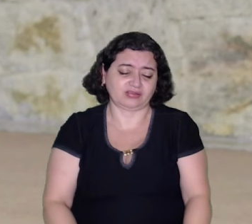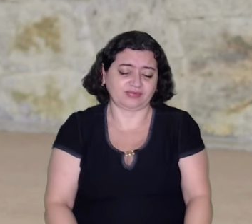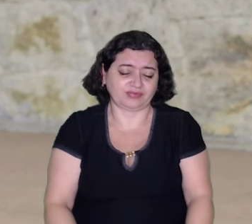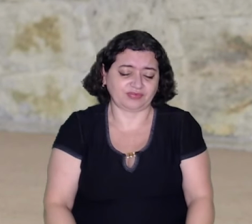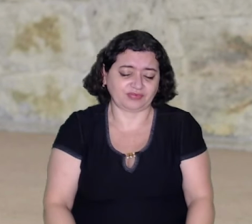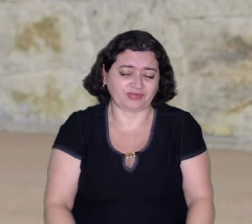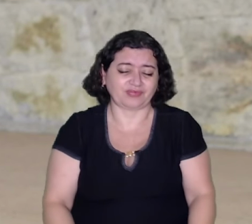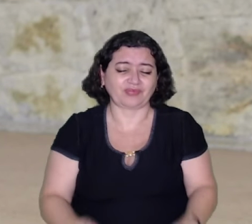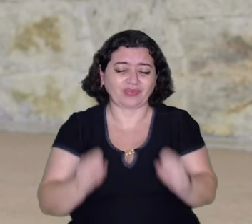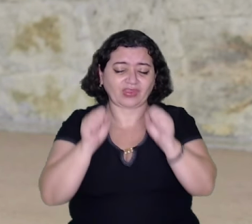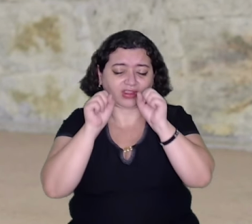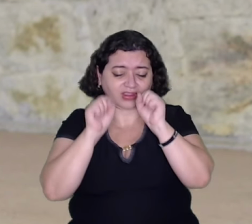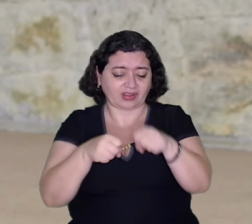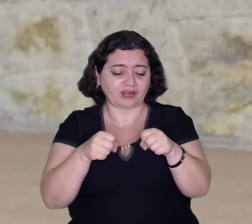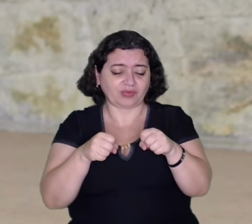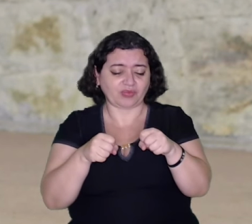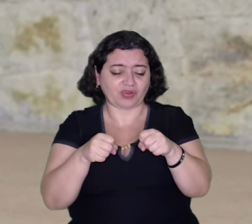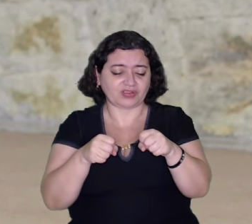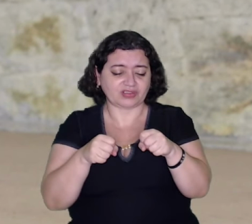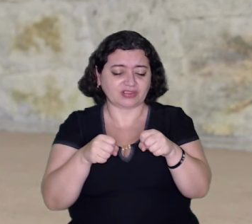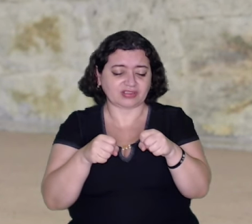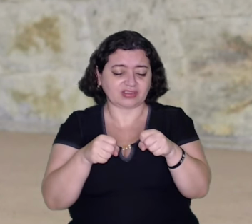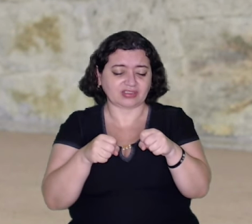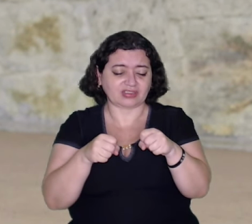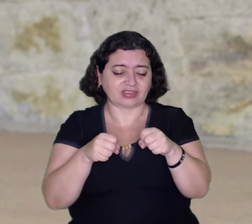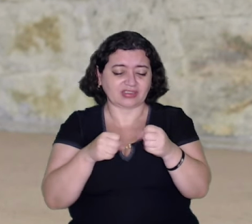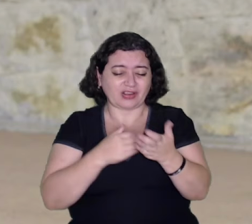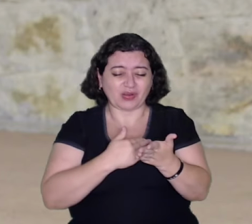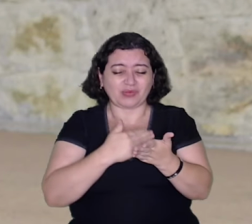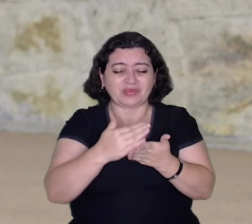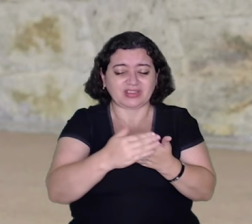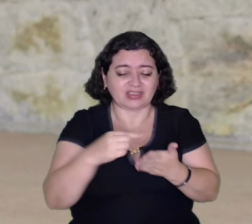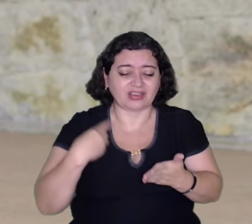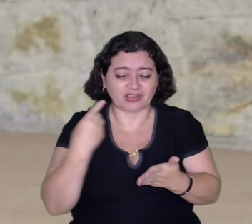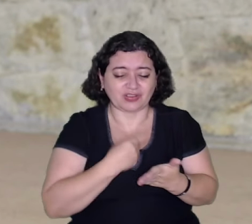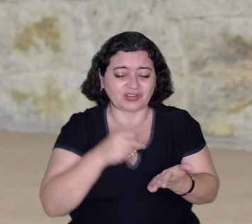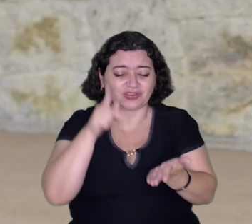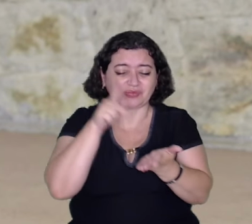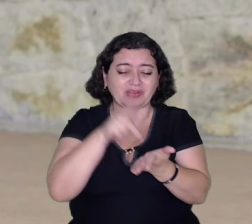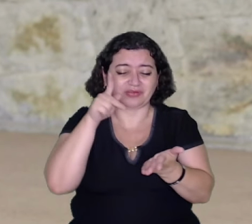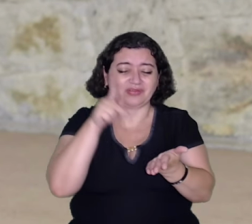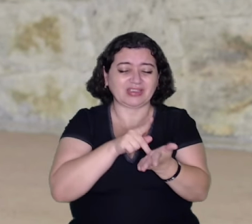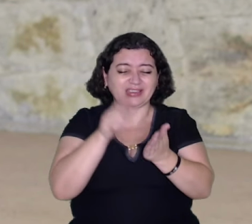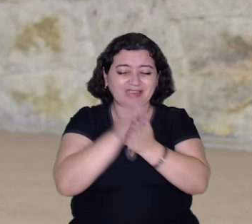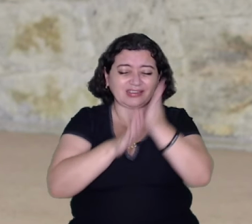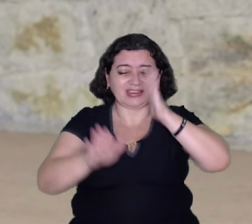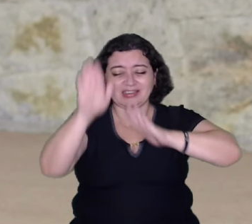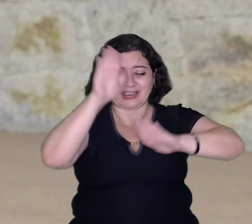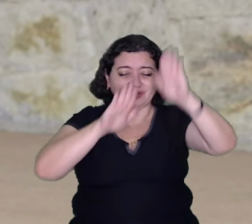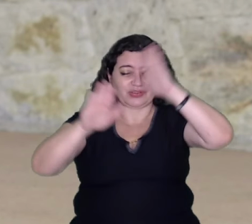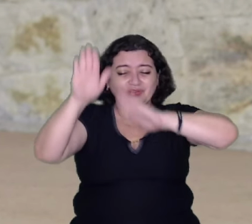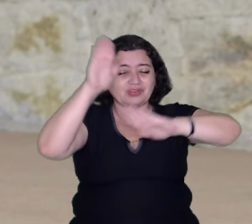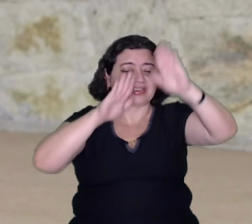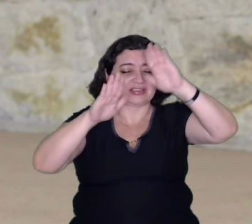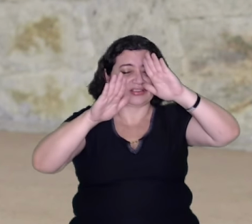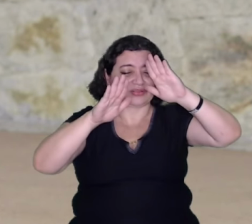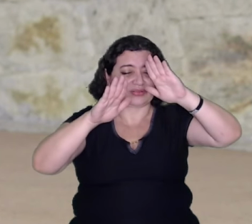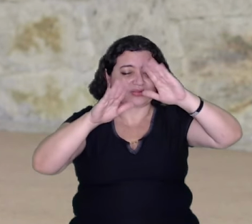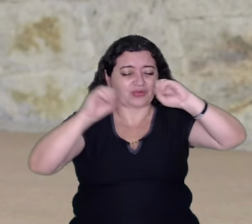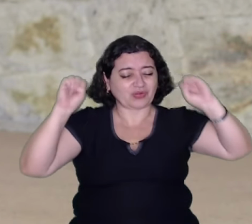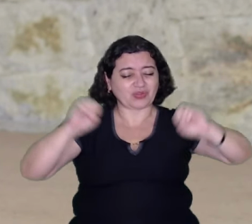Que possa brotar em nós, Senhor, uma verdadeira adoração, com glorificação, com declaração do